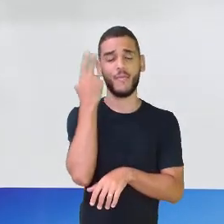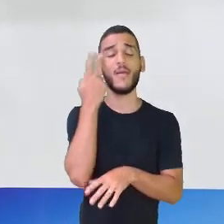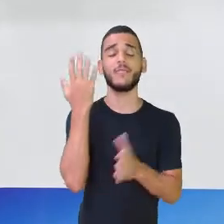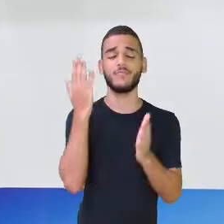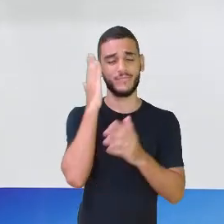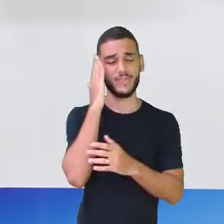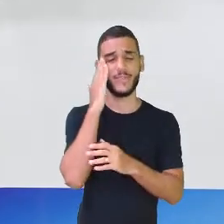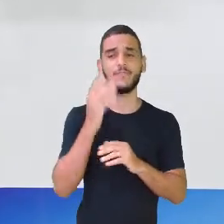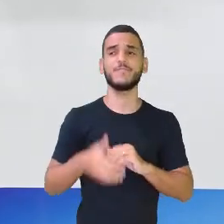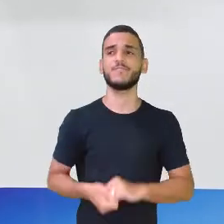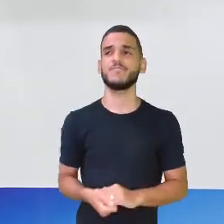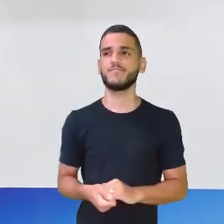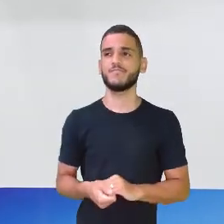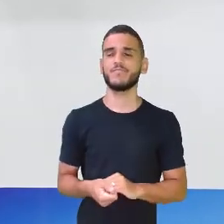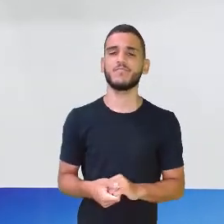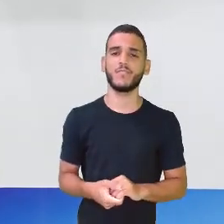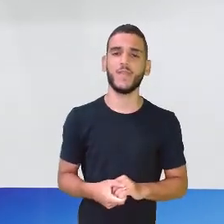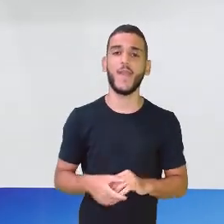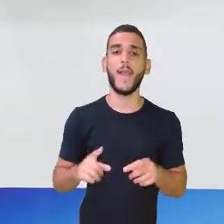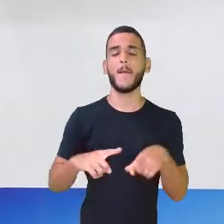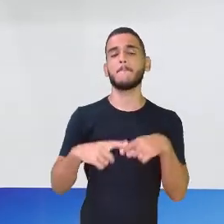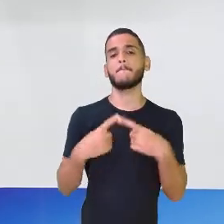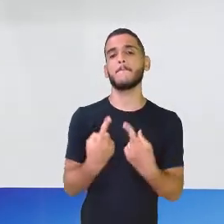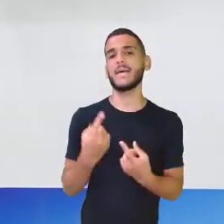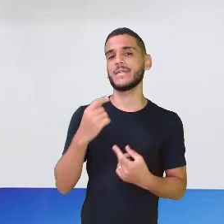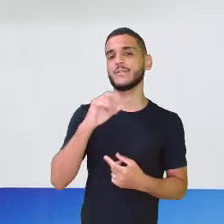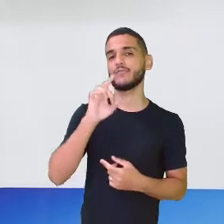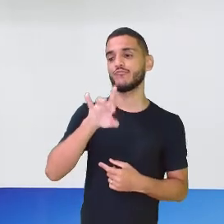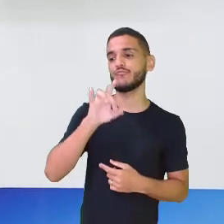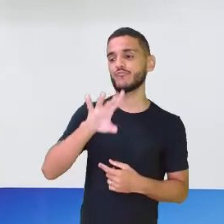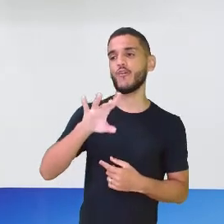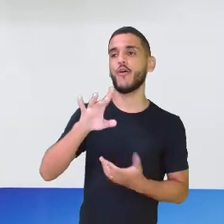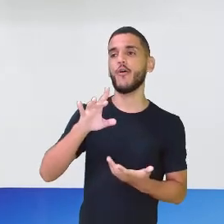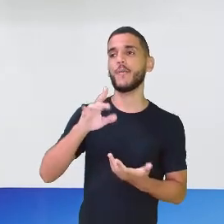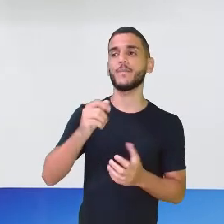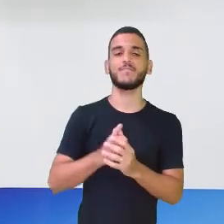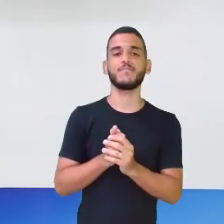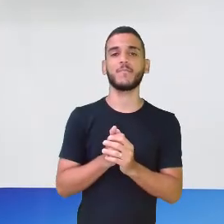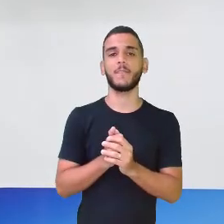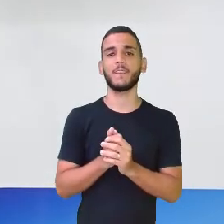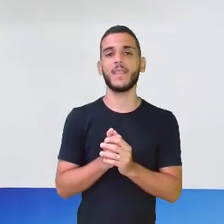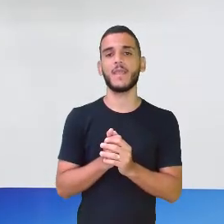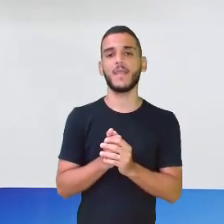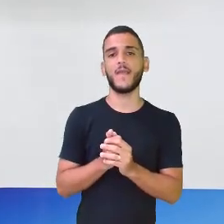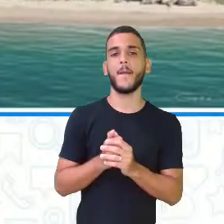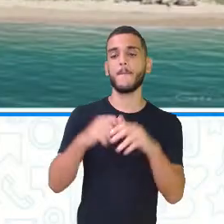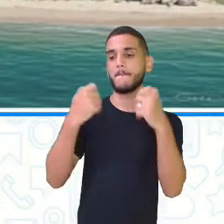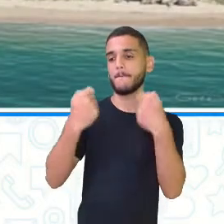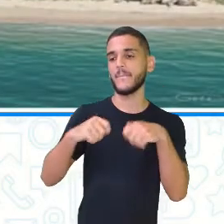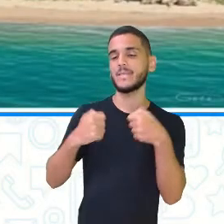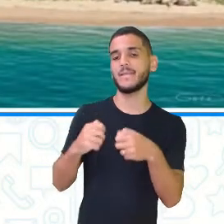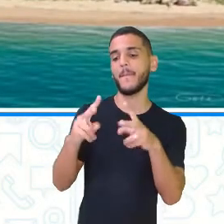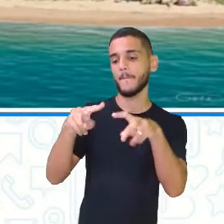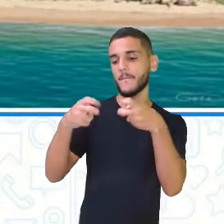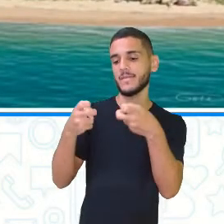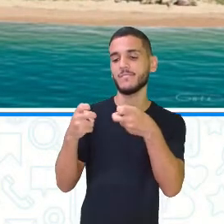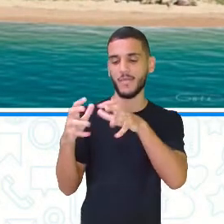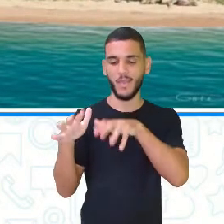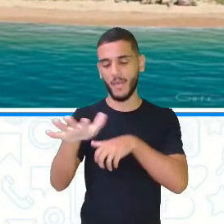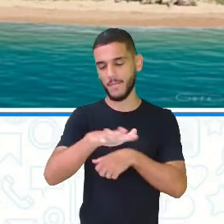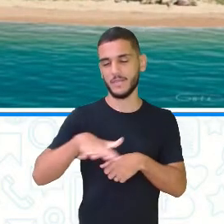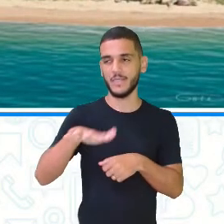pode mudar, vai depender de como eu chegar lá nessa paisagem, tá certo? E falando em